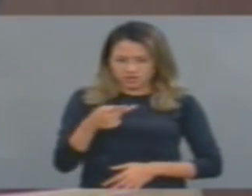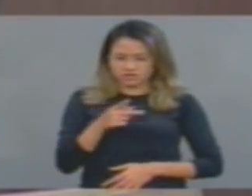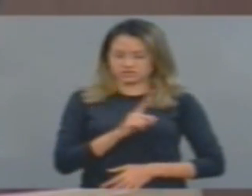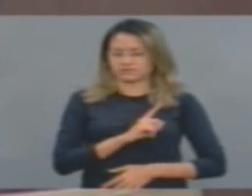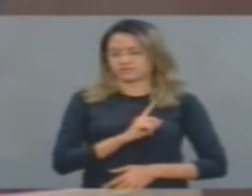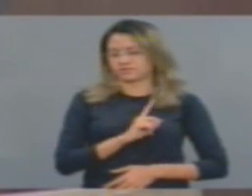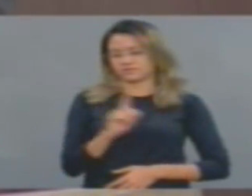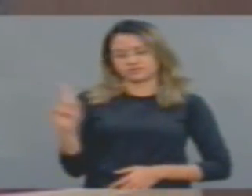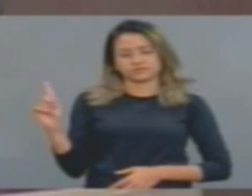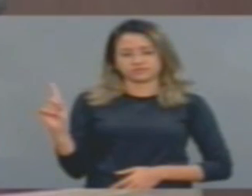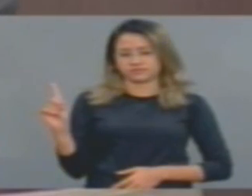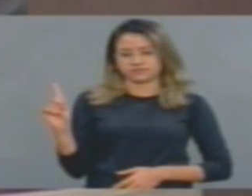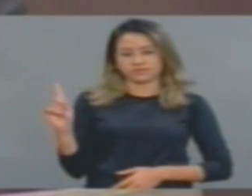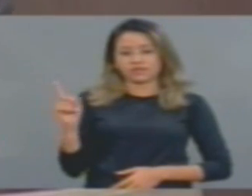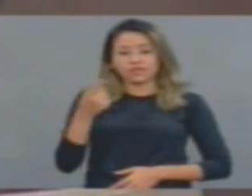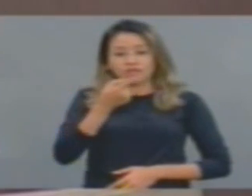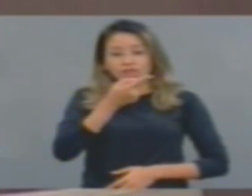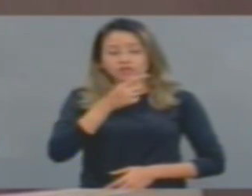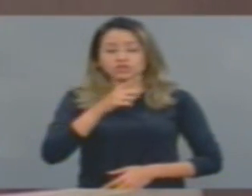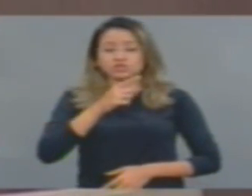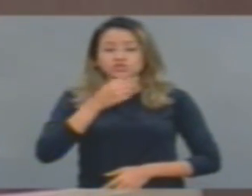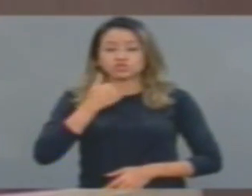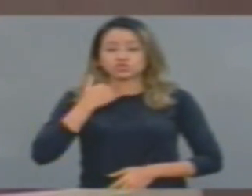falando. É o próprio juiz.